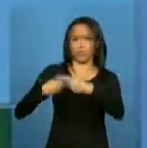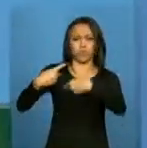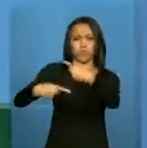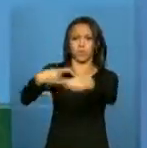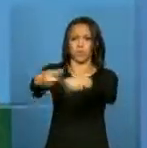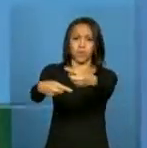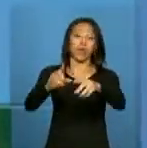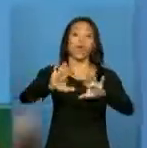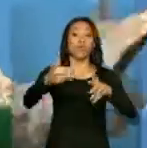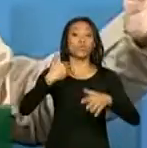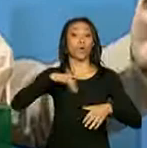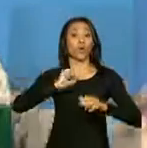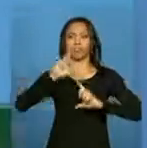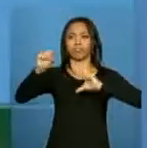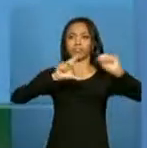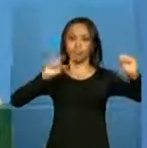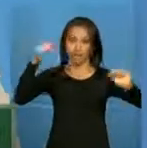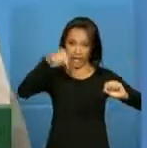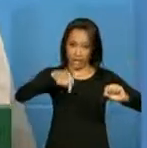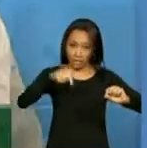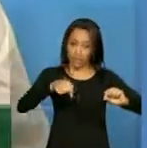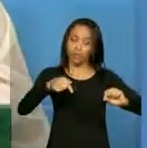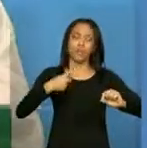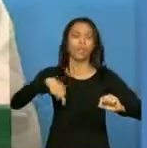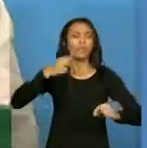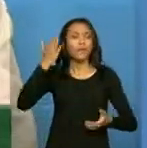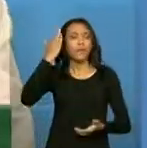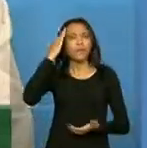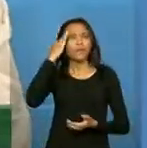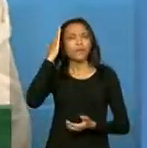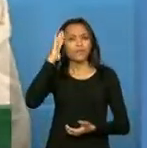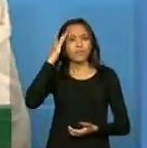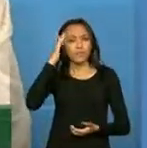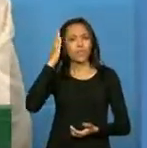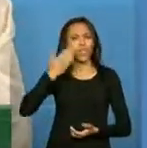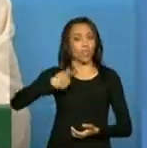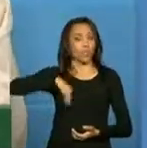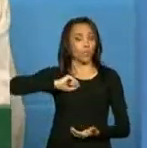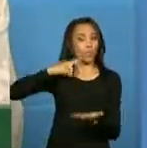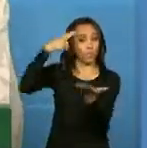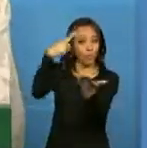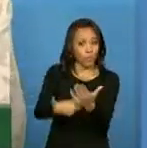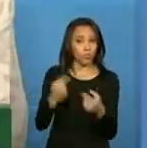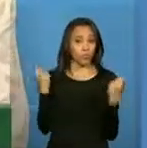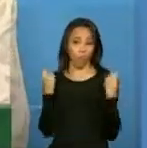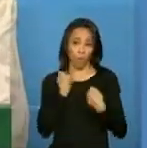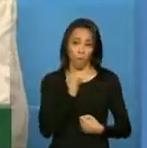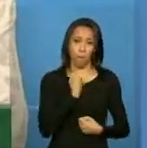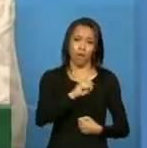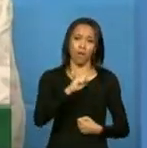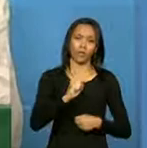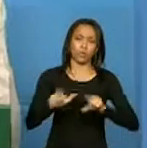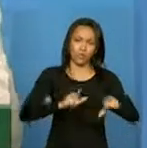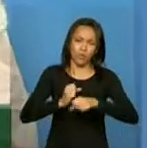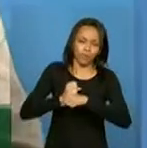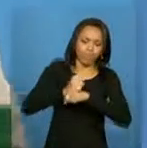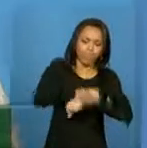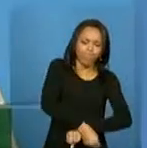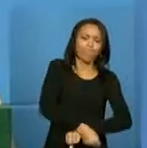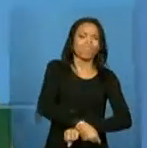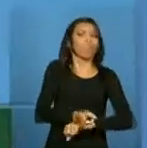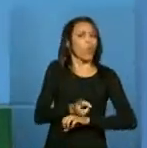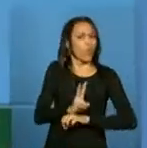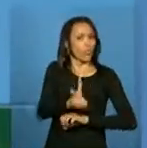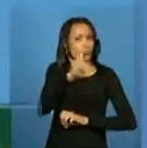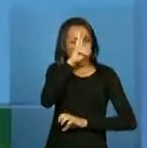futuras. Quando sairmos daqui, nós precisamos entender que a nossa empreitada contra o trabalho infantil está mais forte hoje do que